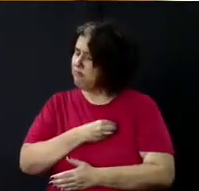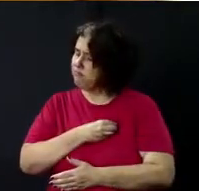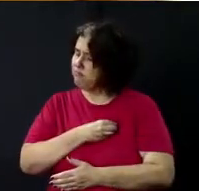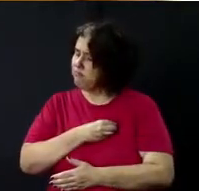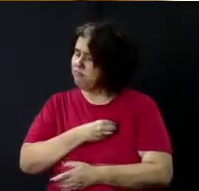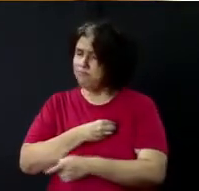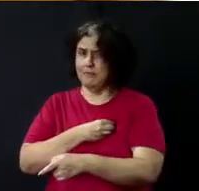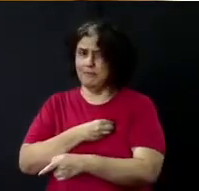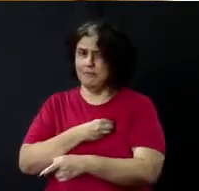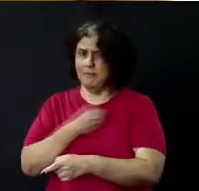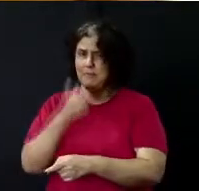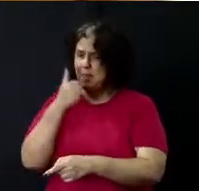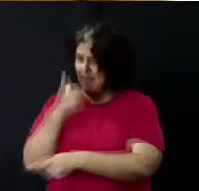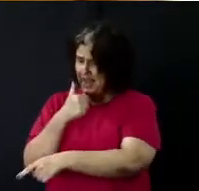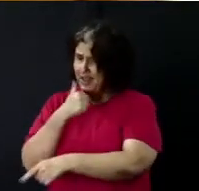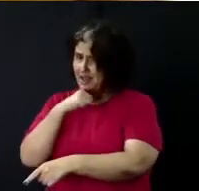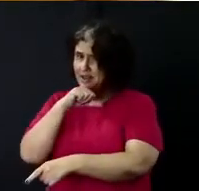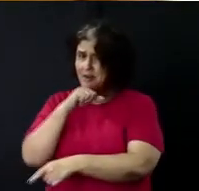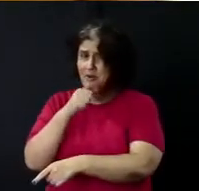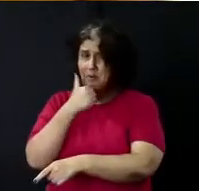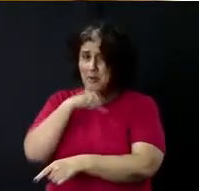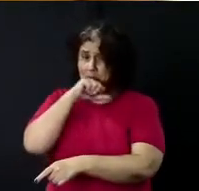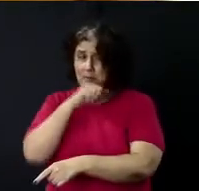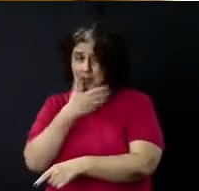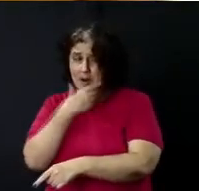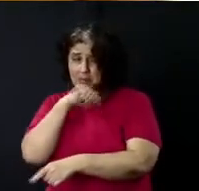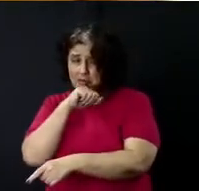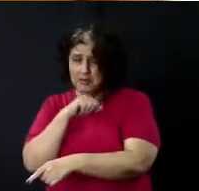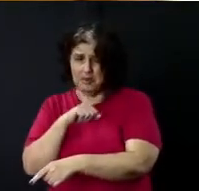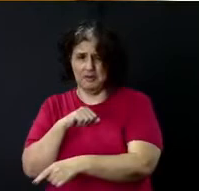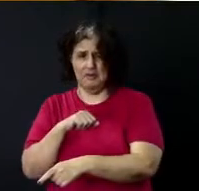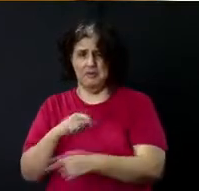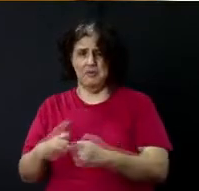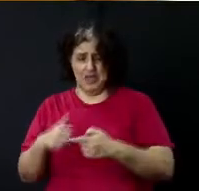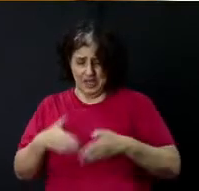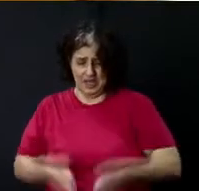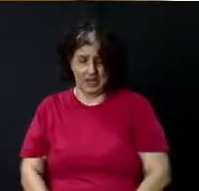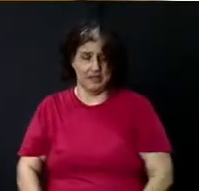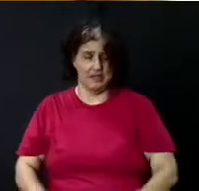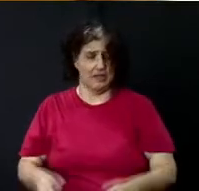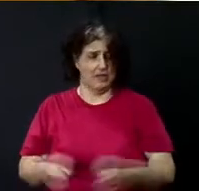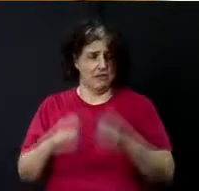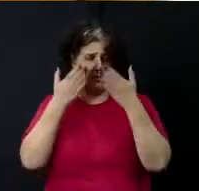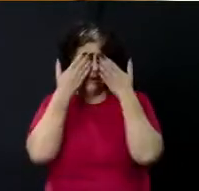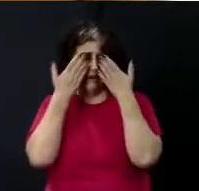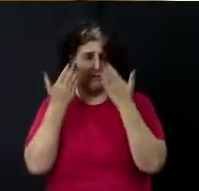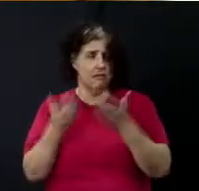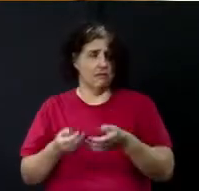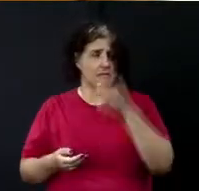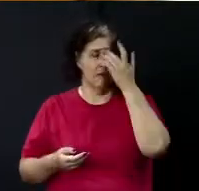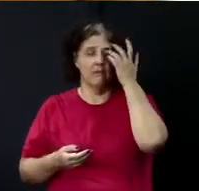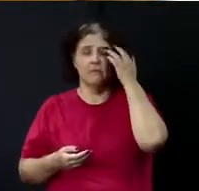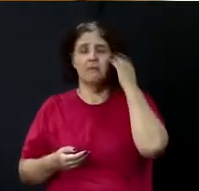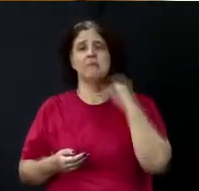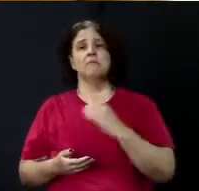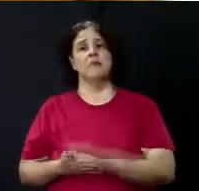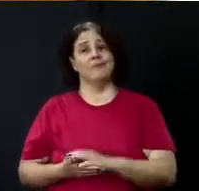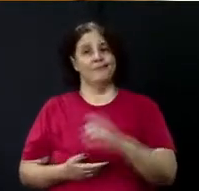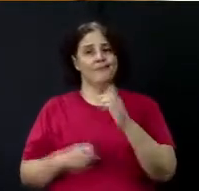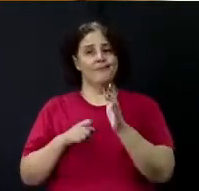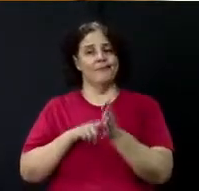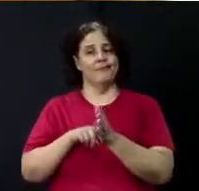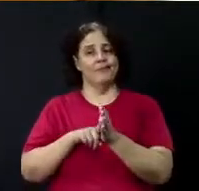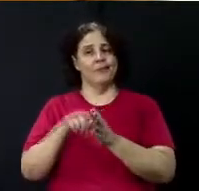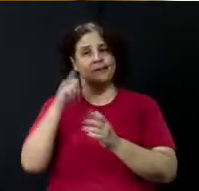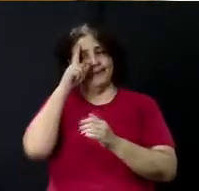pais. E ele recebeu o castigo por seus pais. Pergunta difícil. Por que pergunta difícil? Por conta da